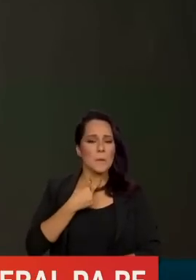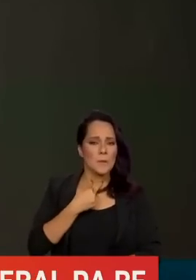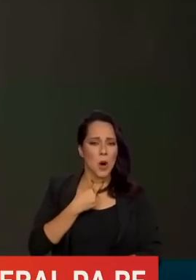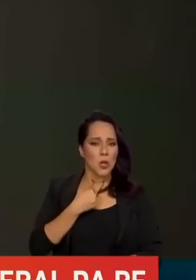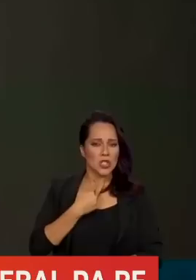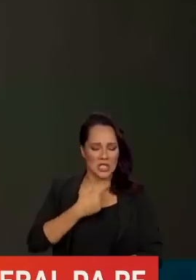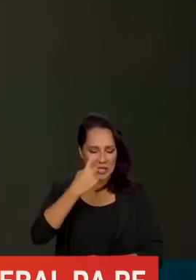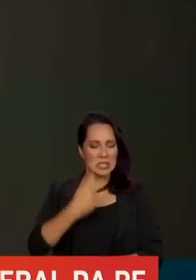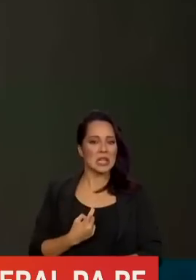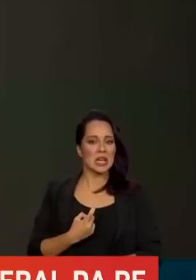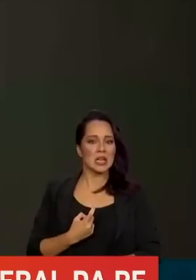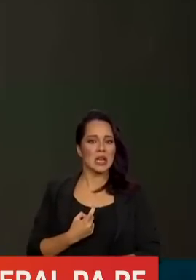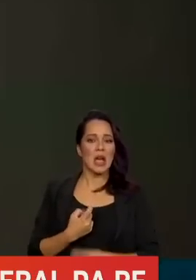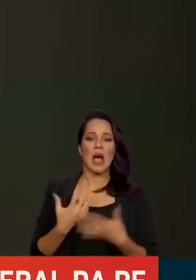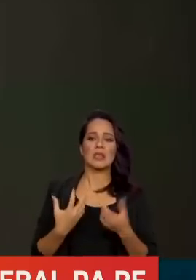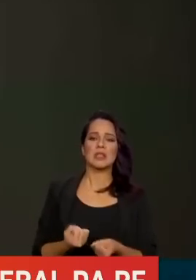ser adeptos